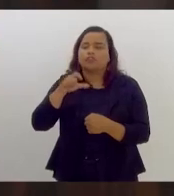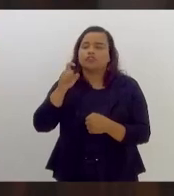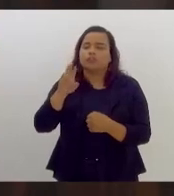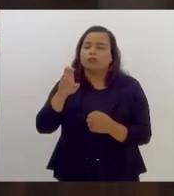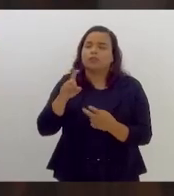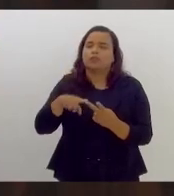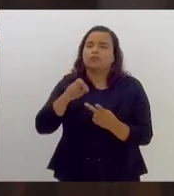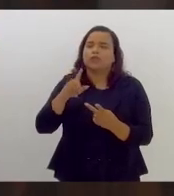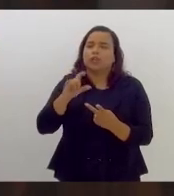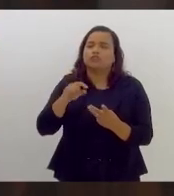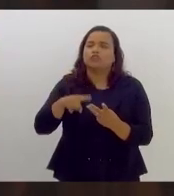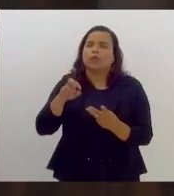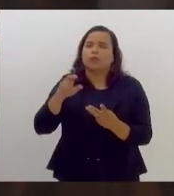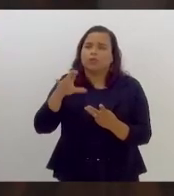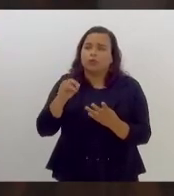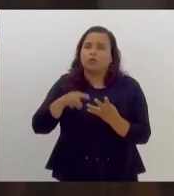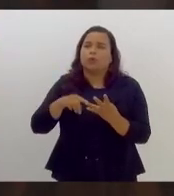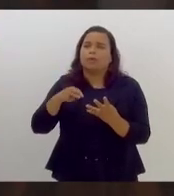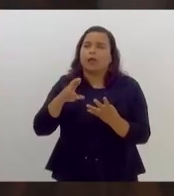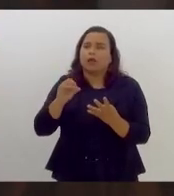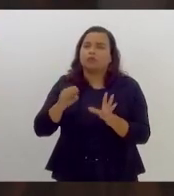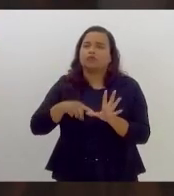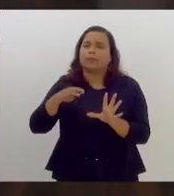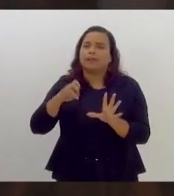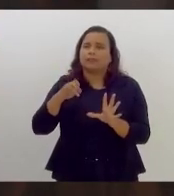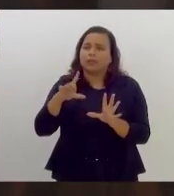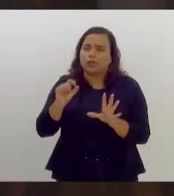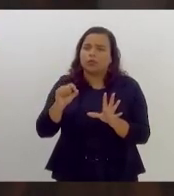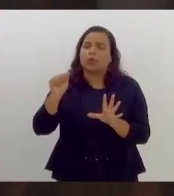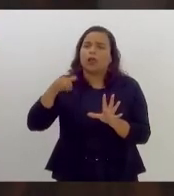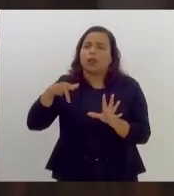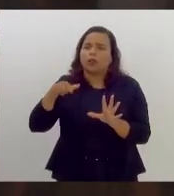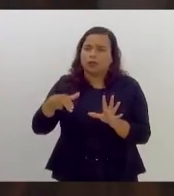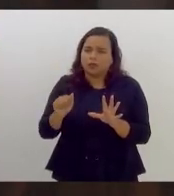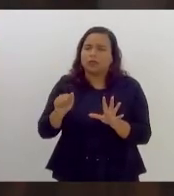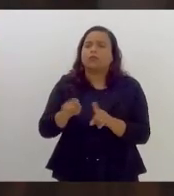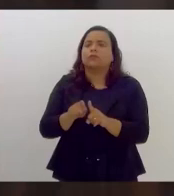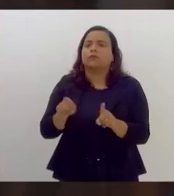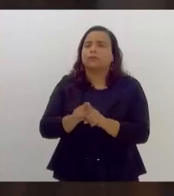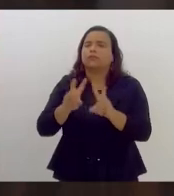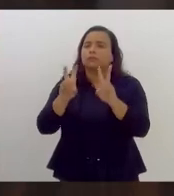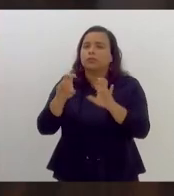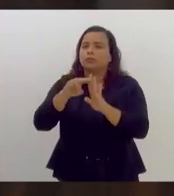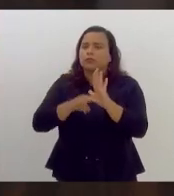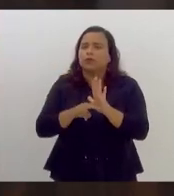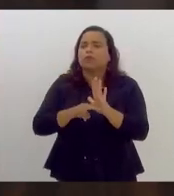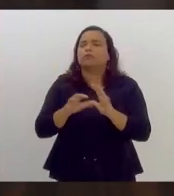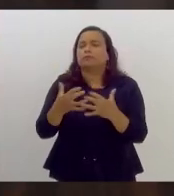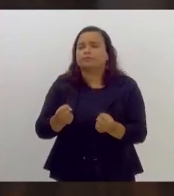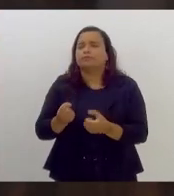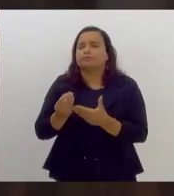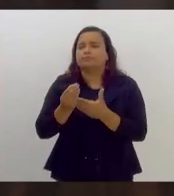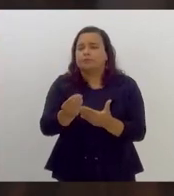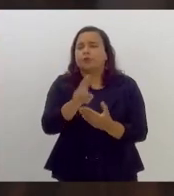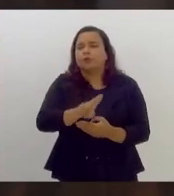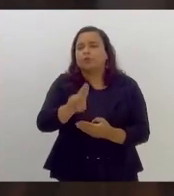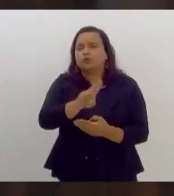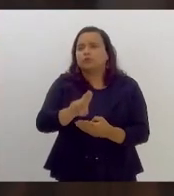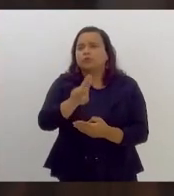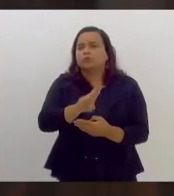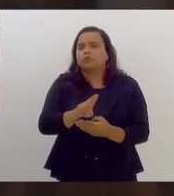Sérgio Loubach, Eurico Júnior, Marcos Vinícius, Marcelo Dino e Alana Passos, que dispõe sobre as normas de concessão e utilização